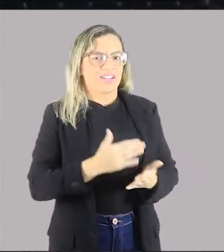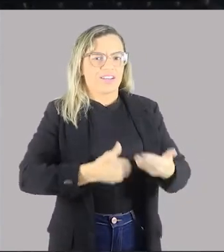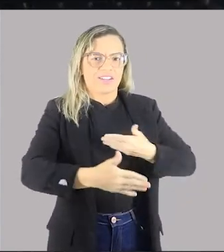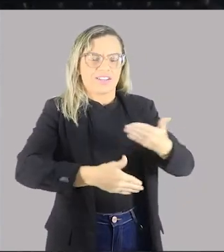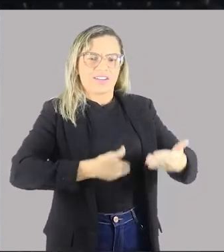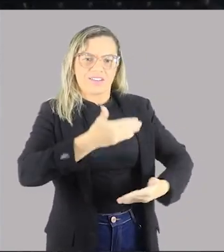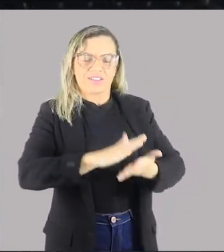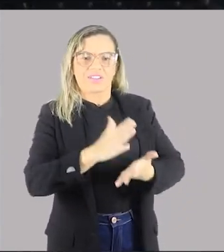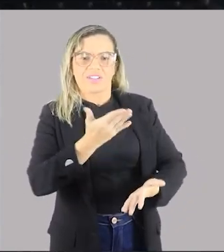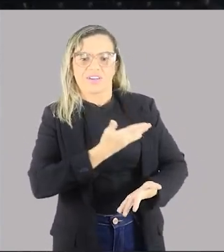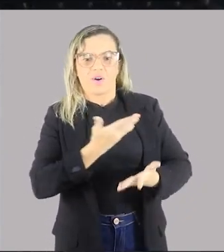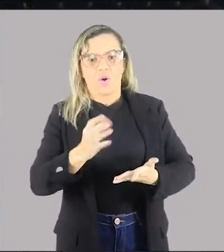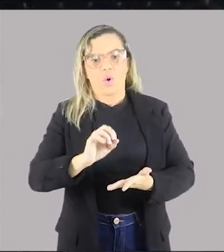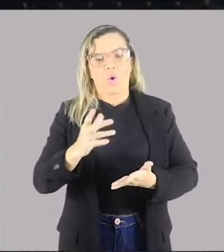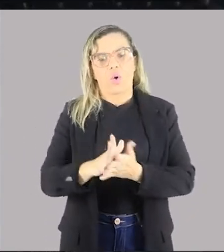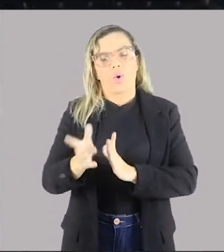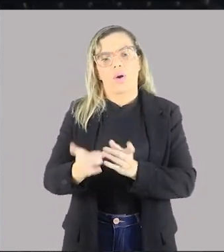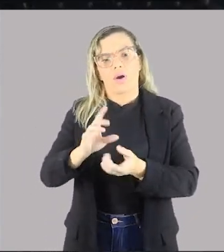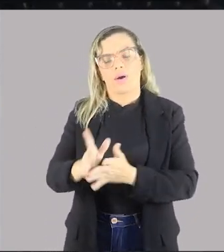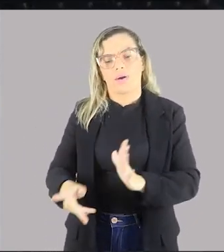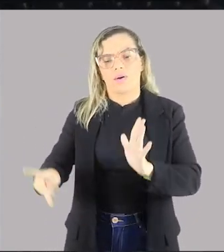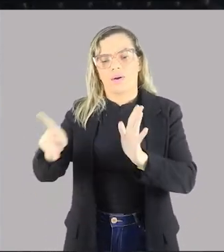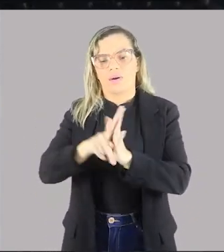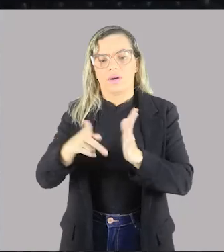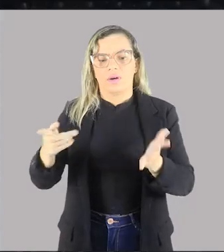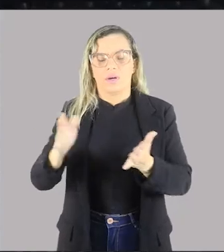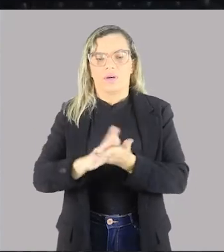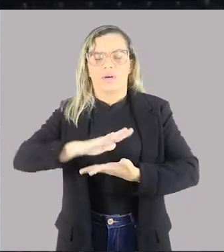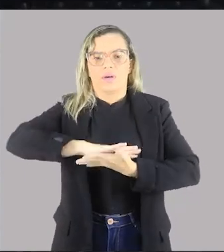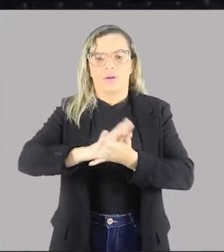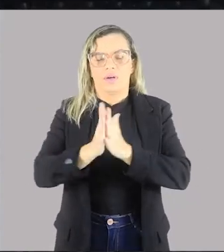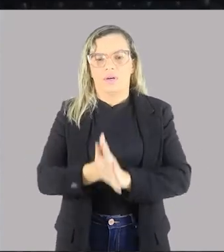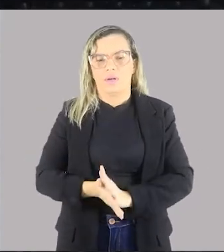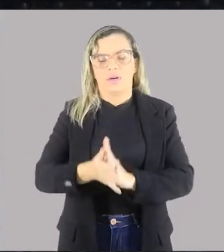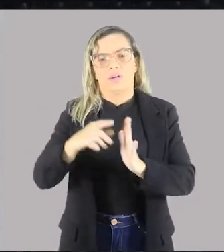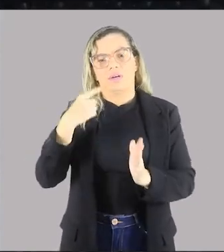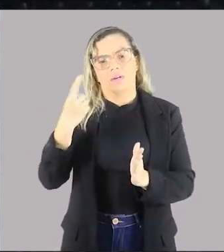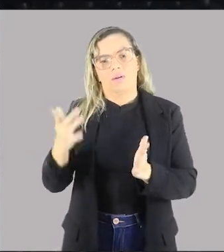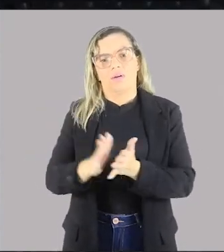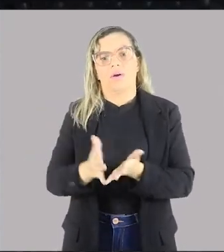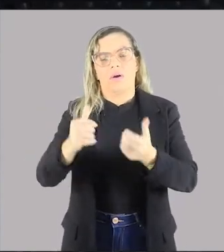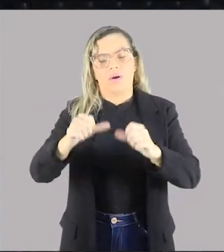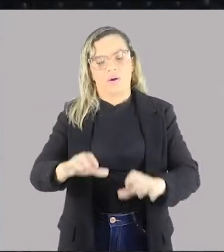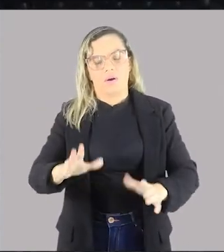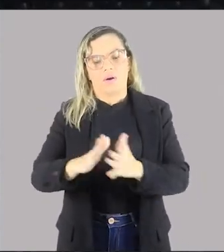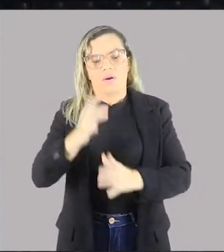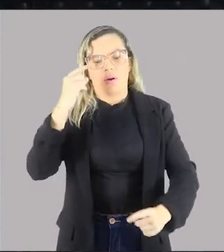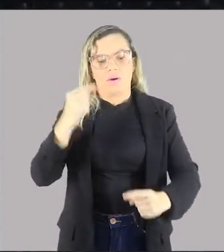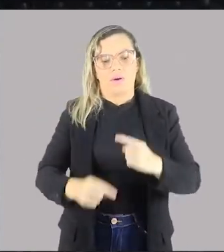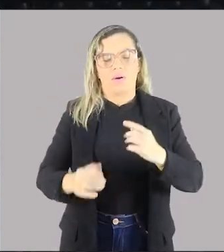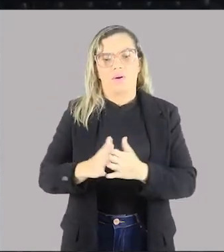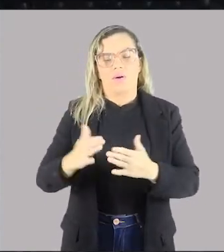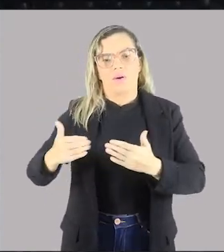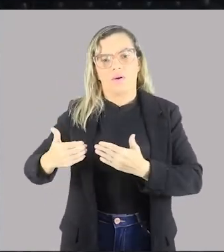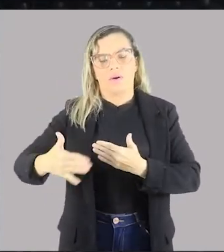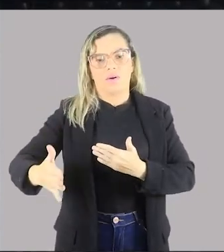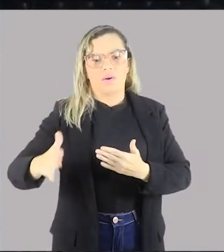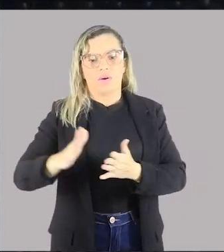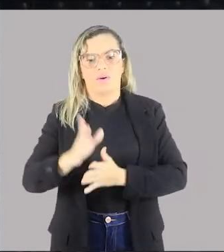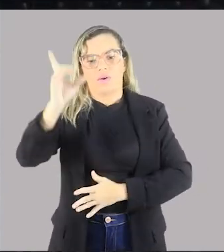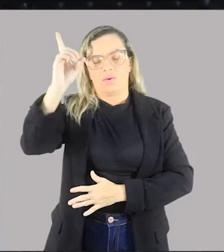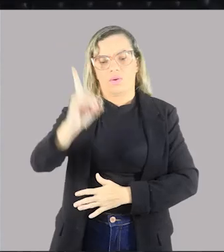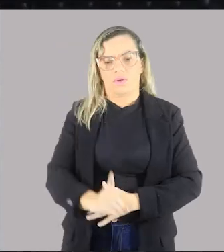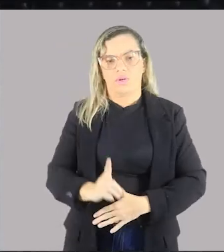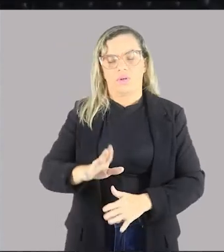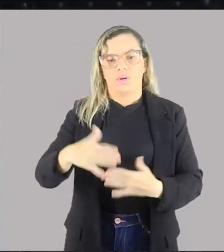contrário, também não é possível realizar discriminações, nesse caso discriminações negativas, afastando, portanto, o direito